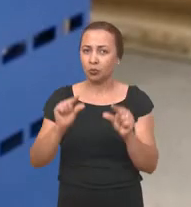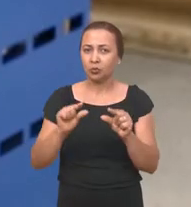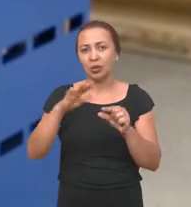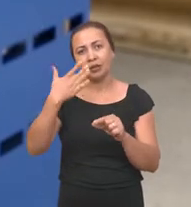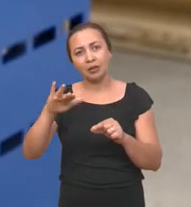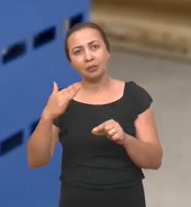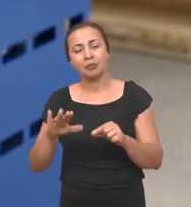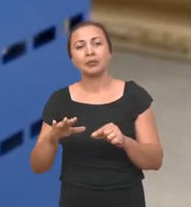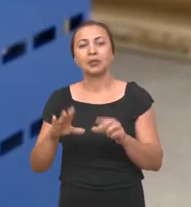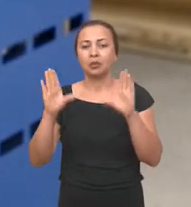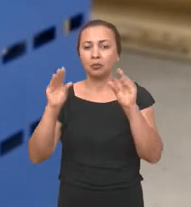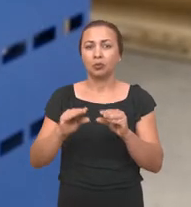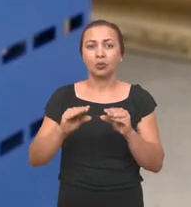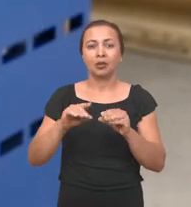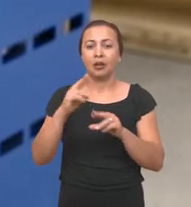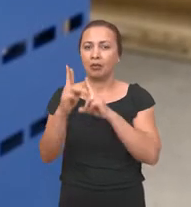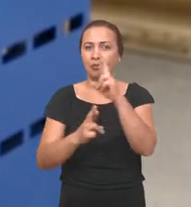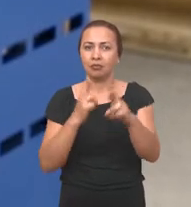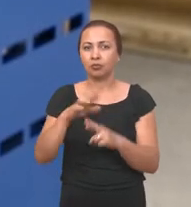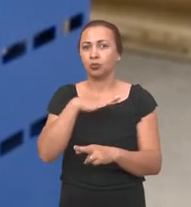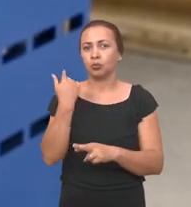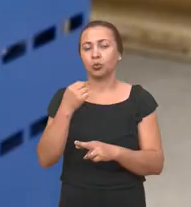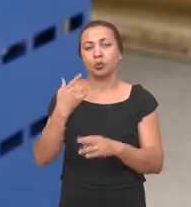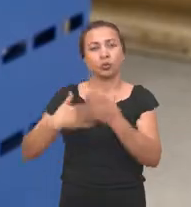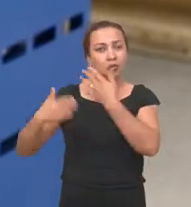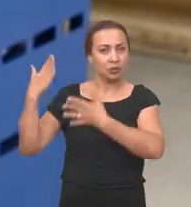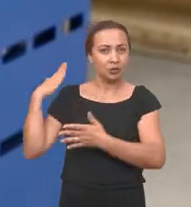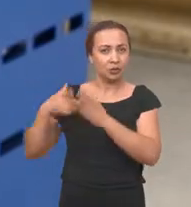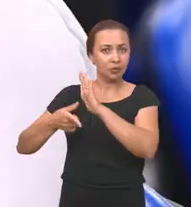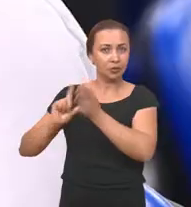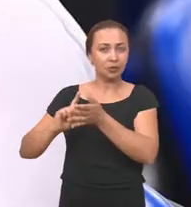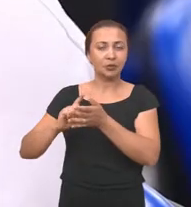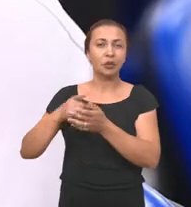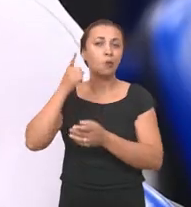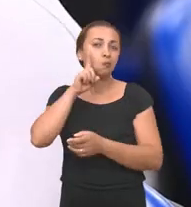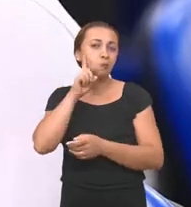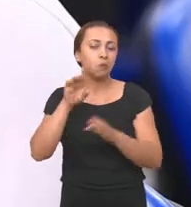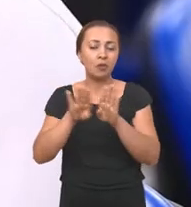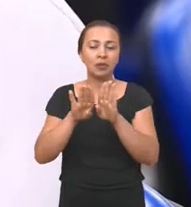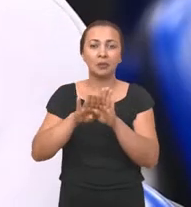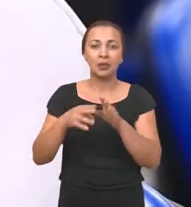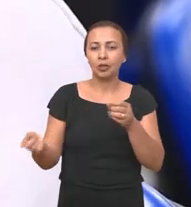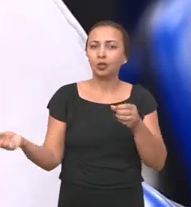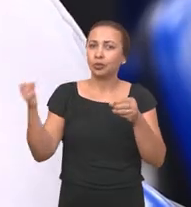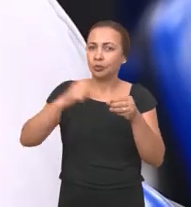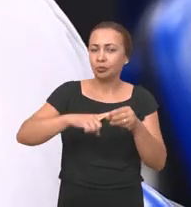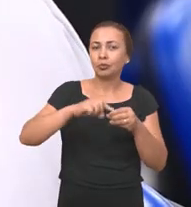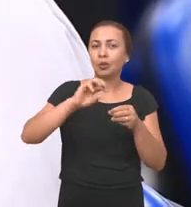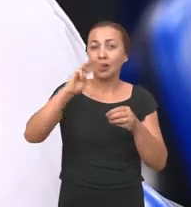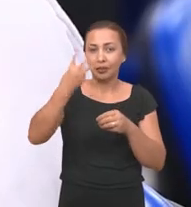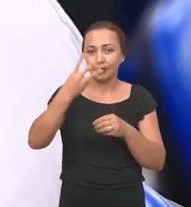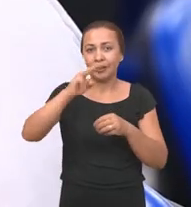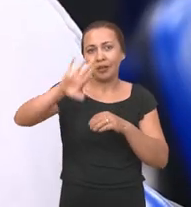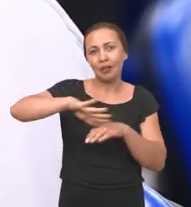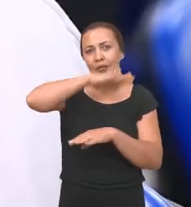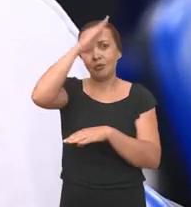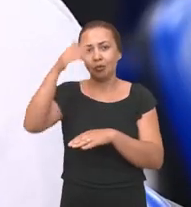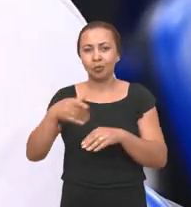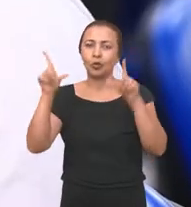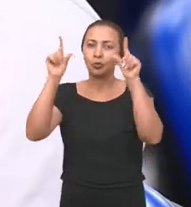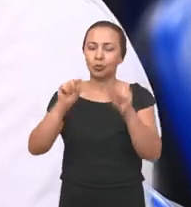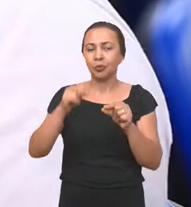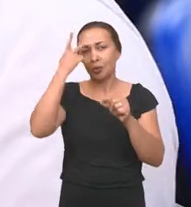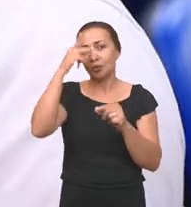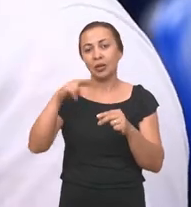na média, baixíssimo número de mortes em relação à outrora. Os Estados Unidos, mesmo chegando à terceira onda, diminuiu